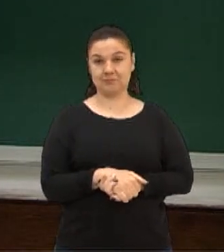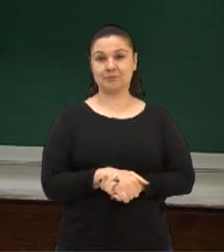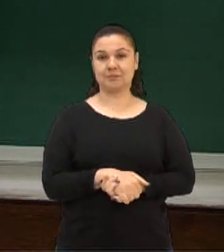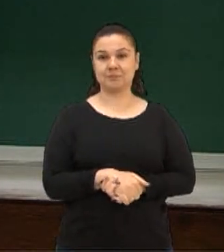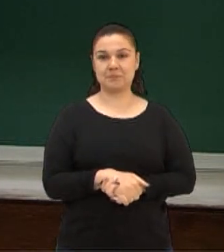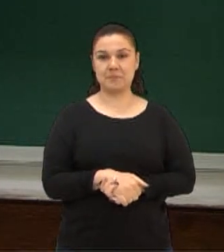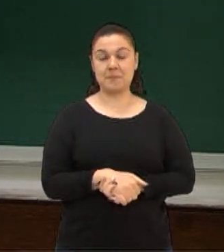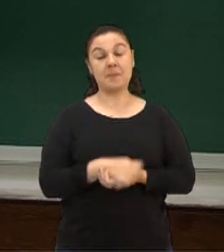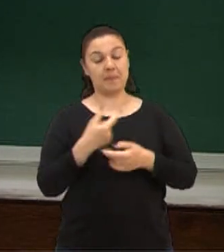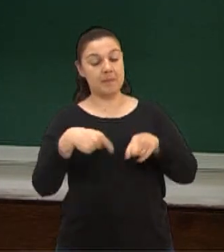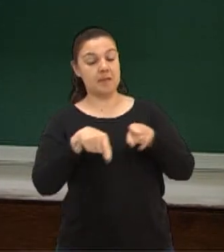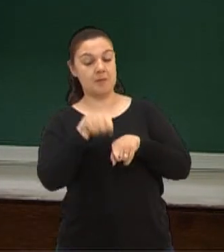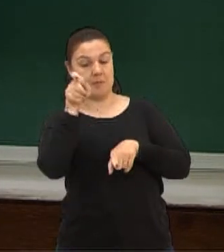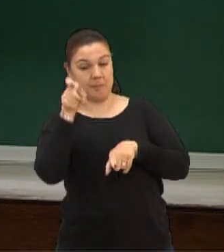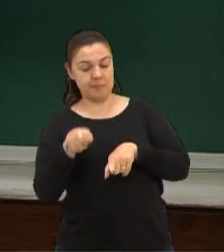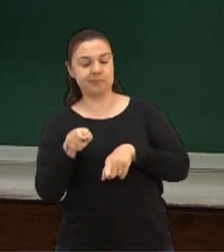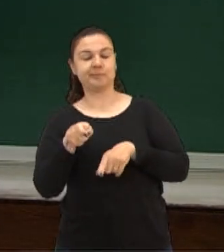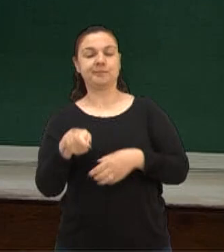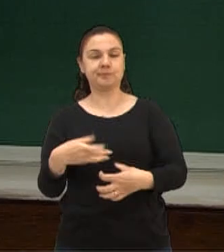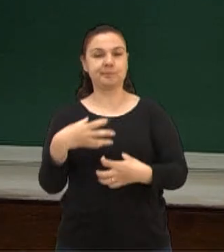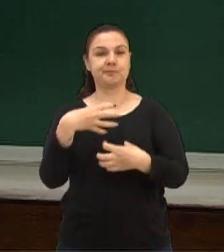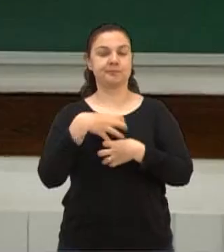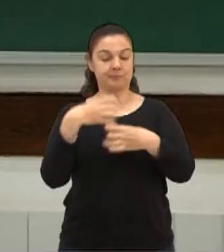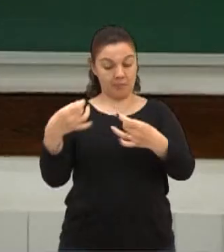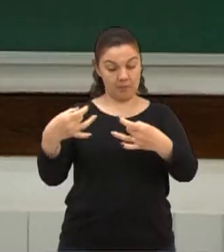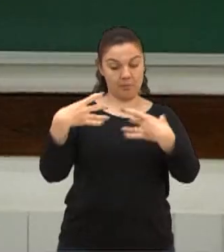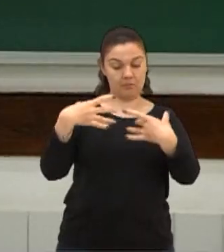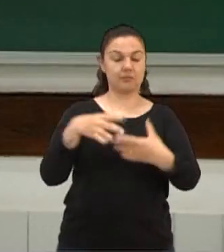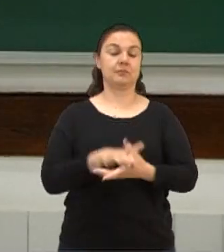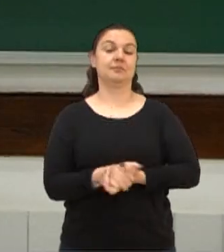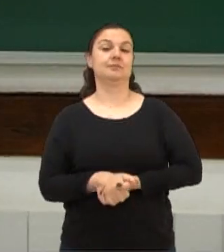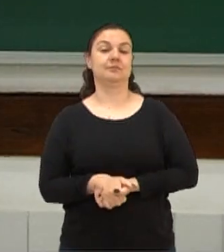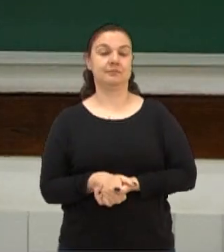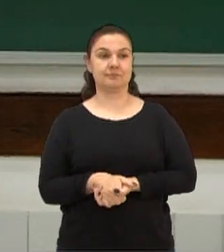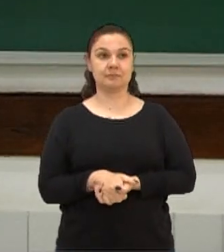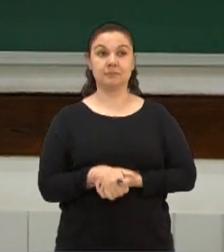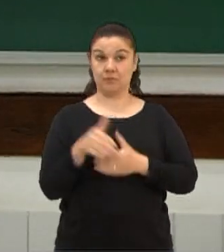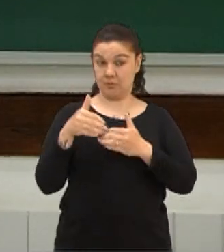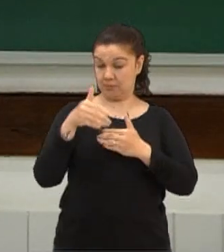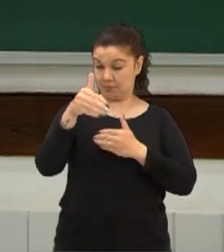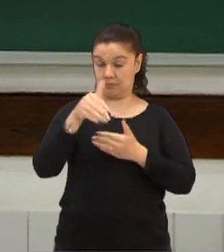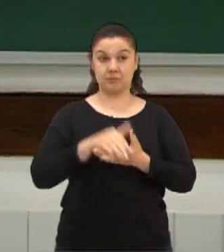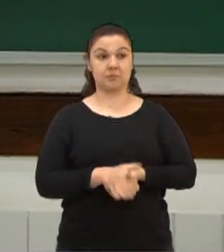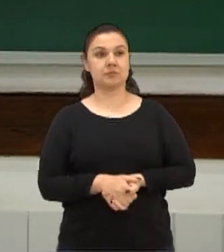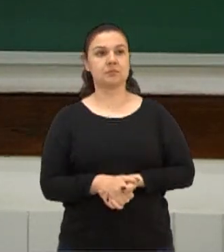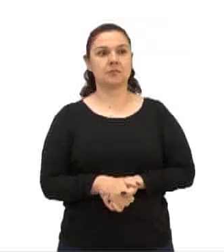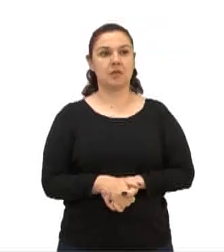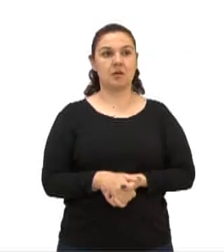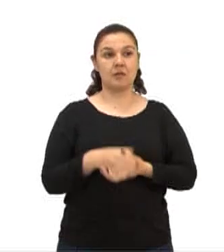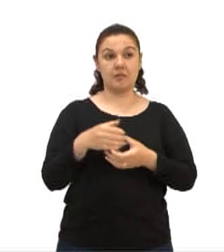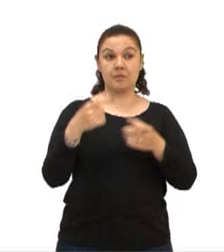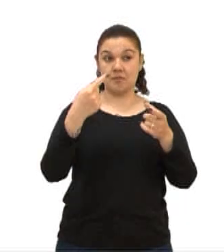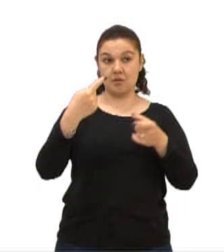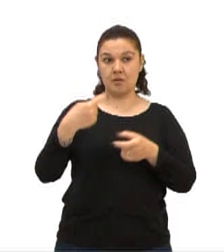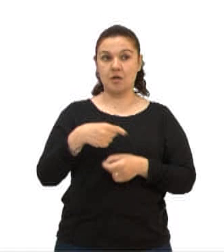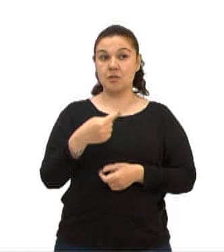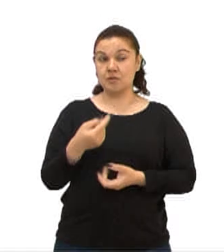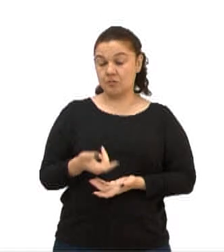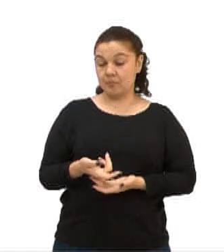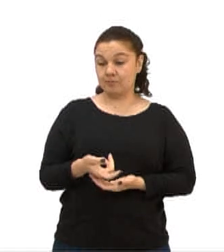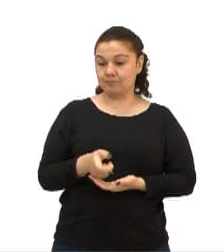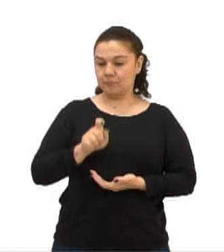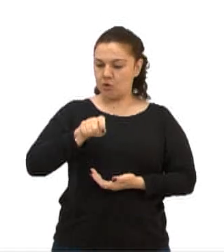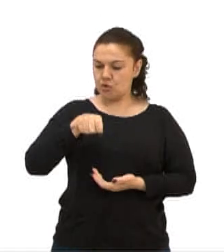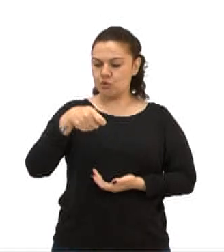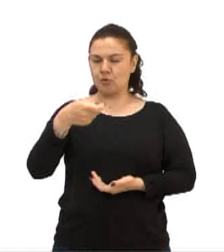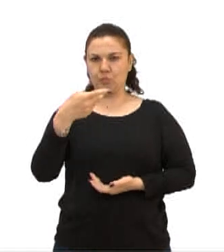pessimista do futuro, o sujeito lírico também se sente abandonado. Continuando, nós temos,